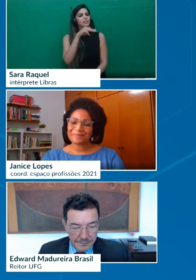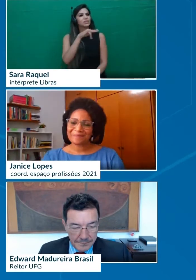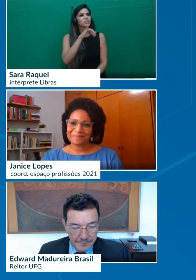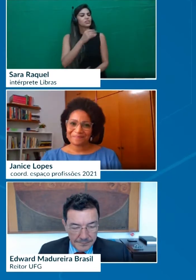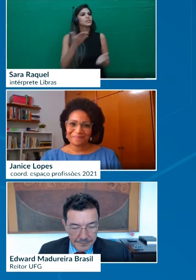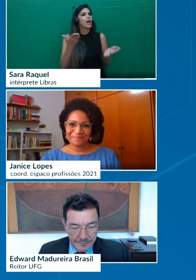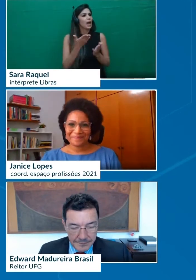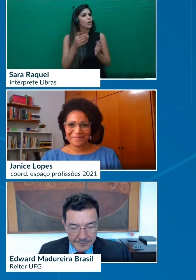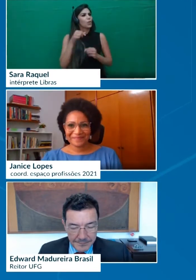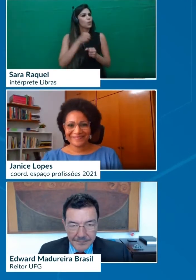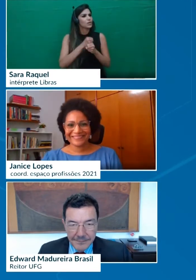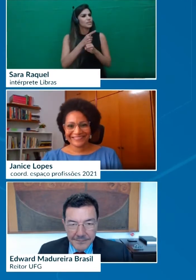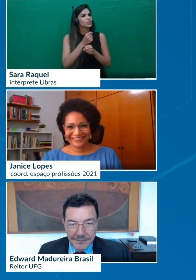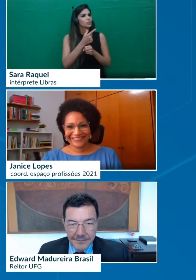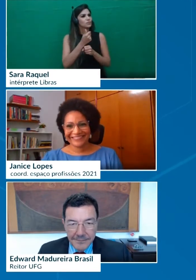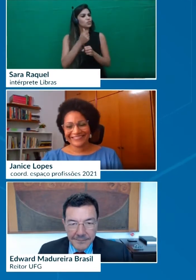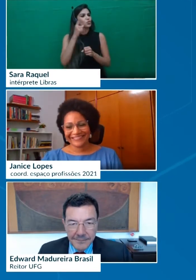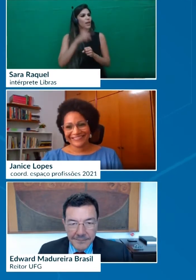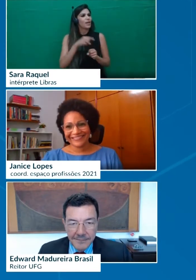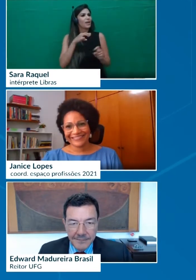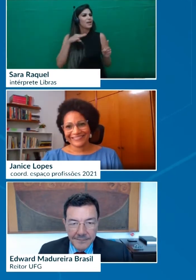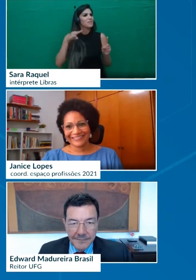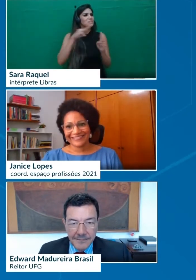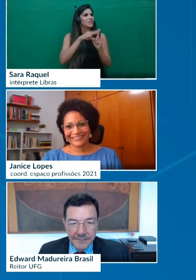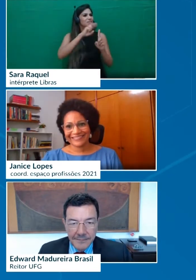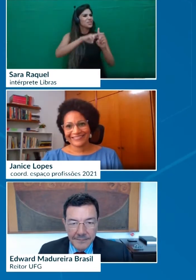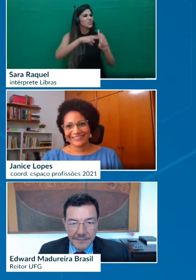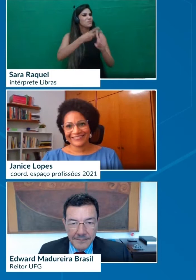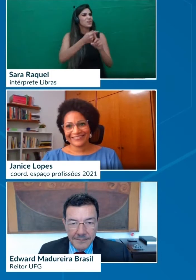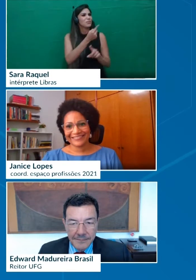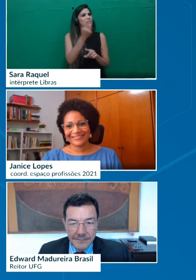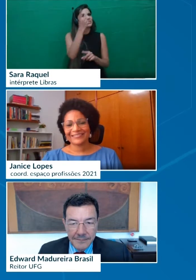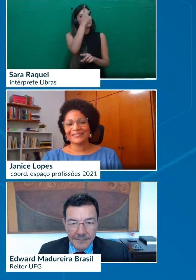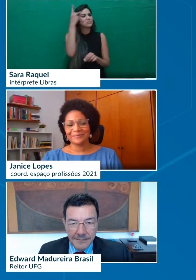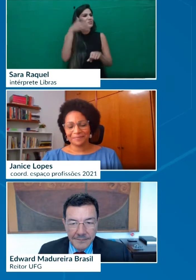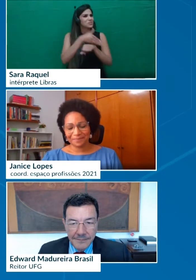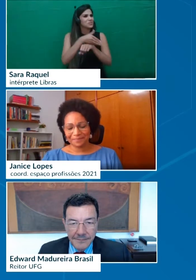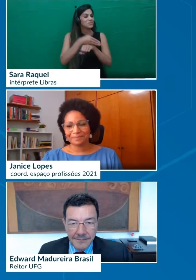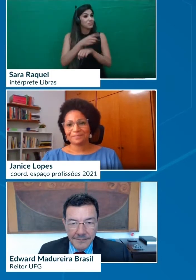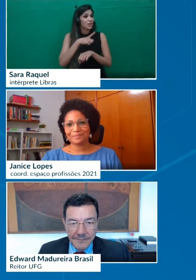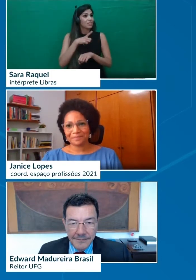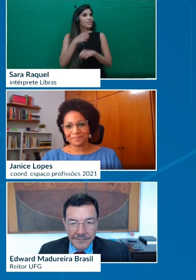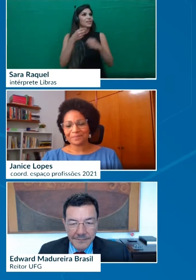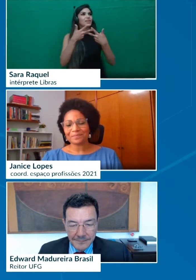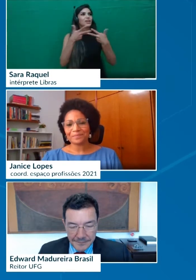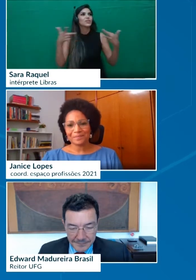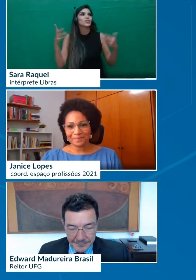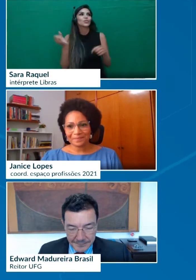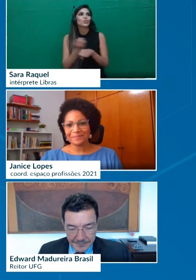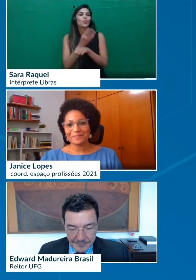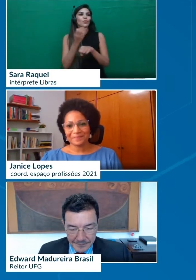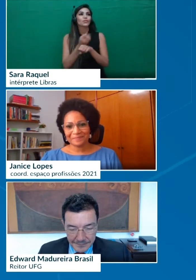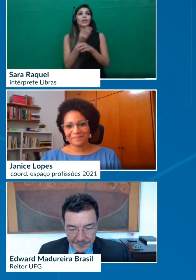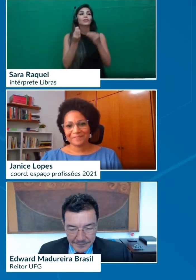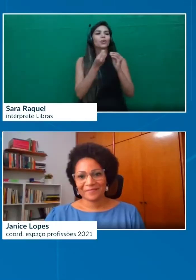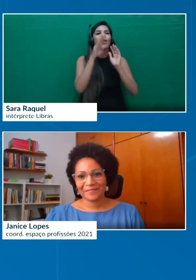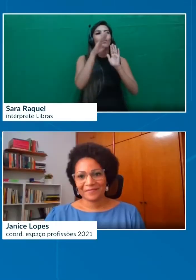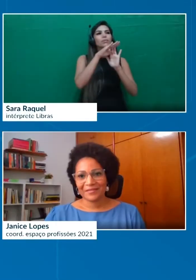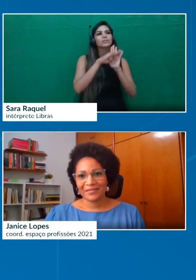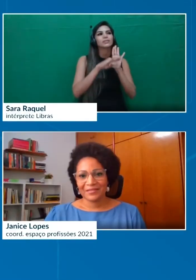ano é dobrar os números, e tem novidade na programação, tem novidade nesse ano? Como vai ser a programação?